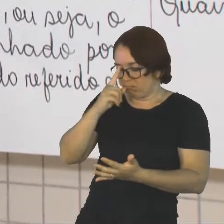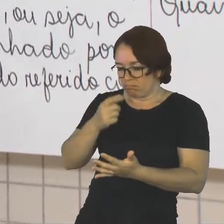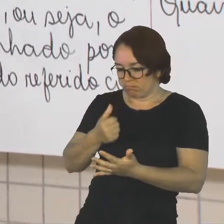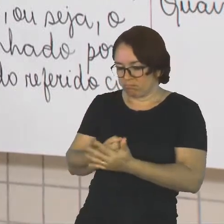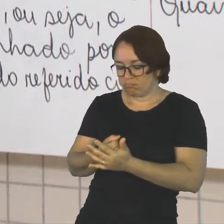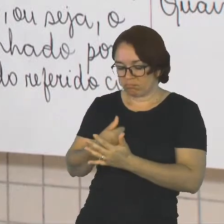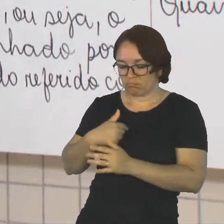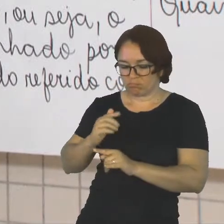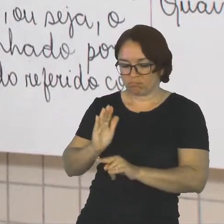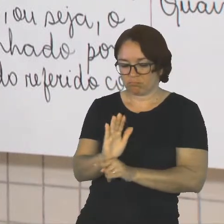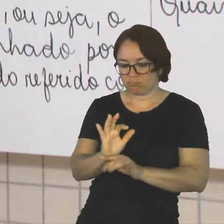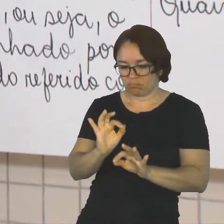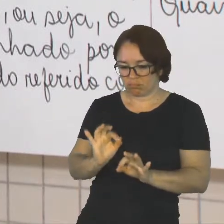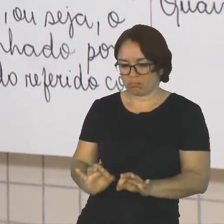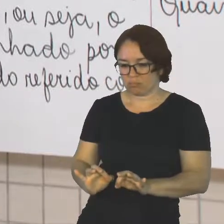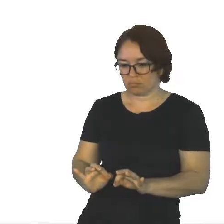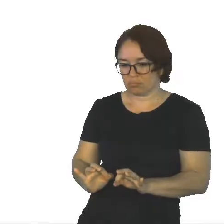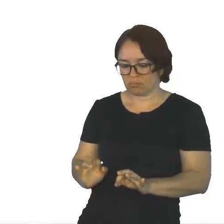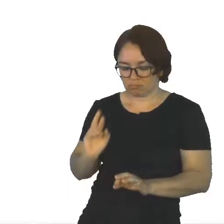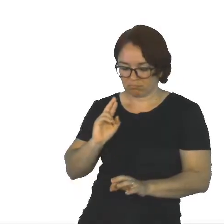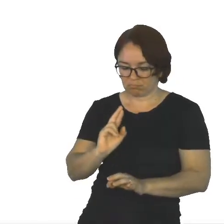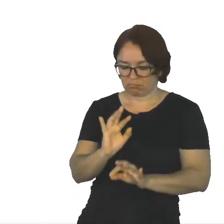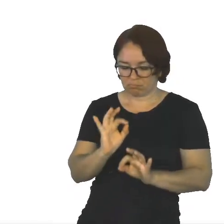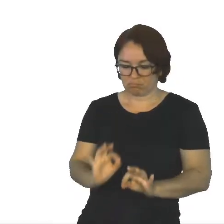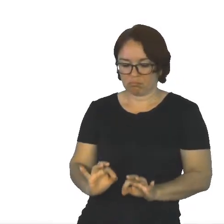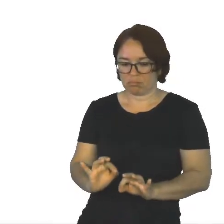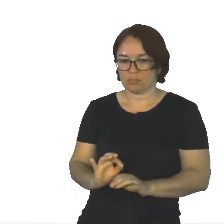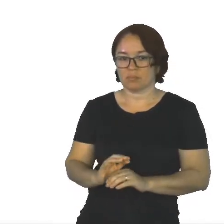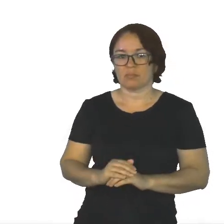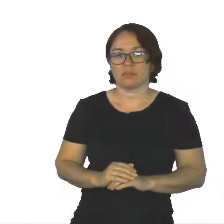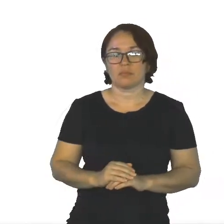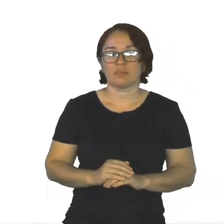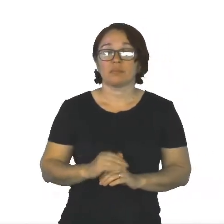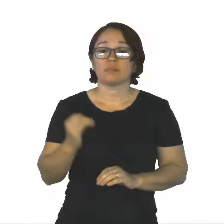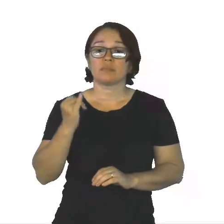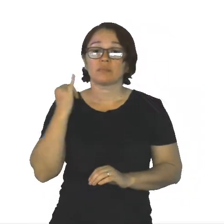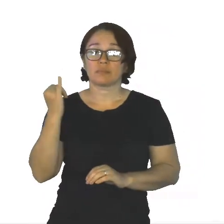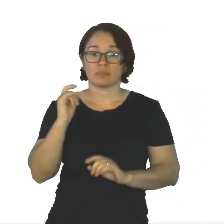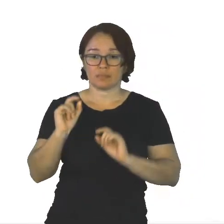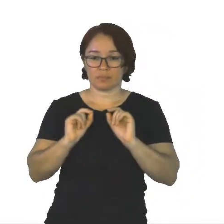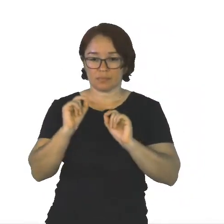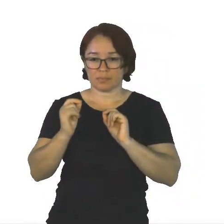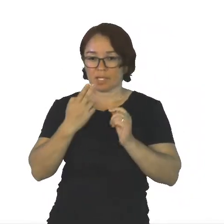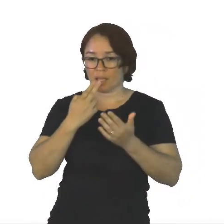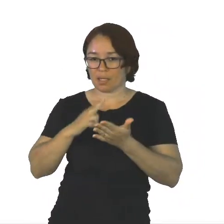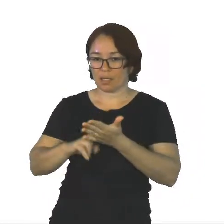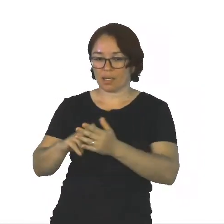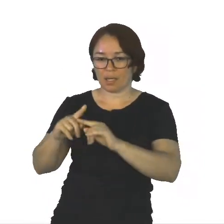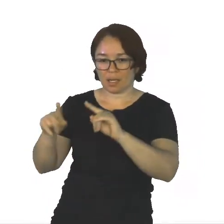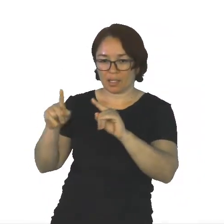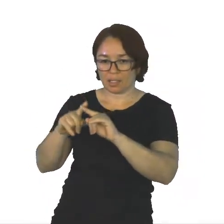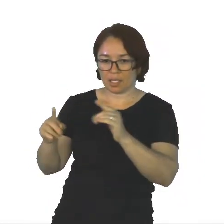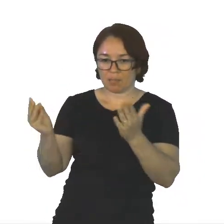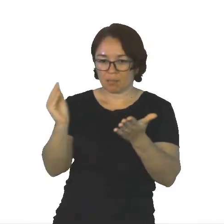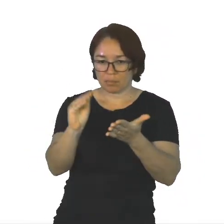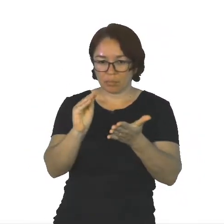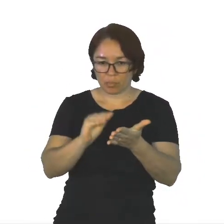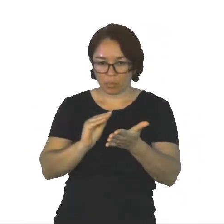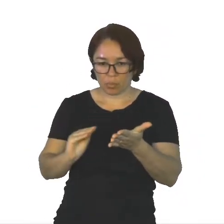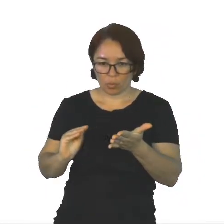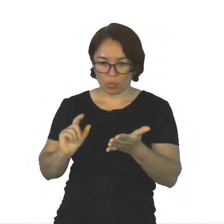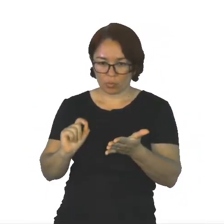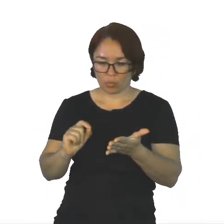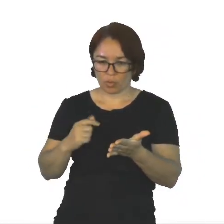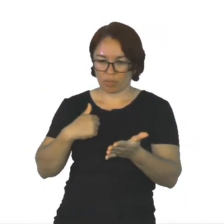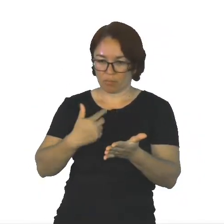carta. É essencial que a carta de reclamação tenha identificação